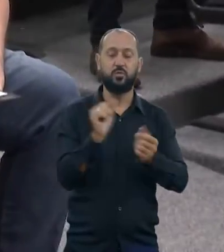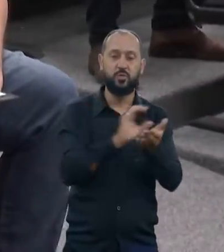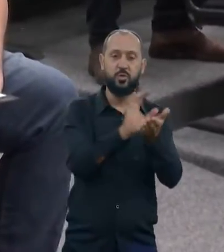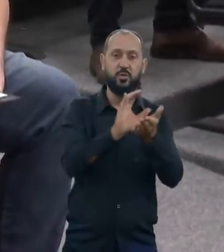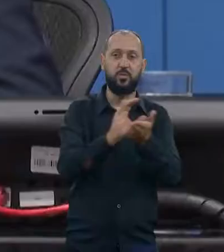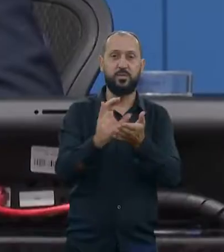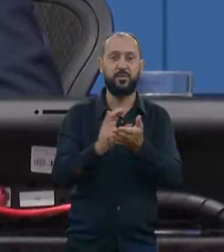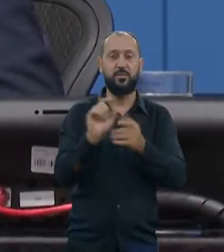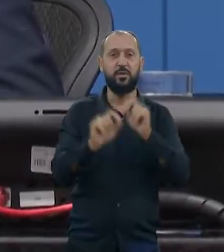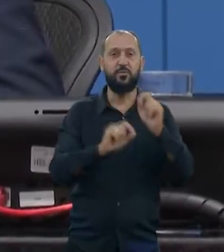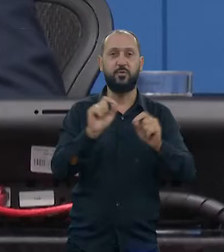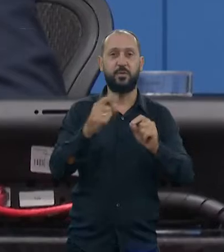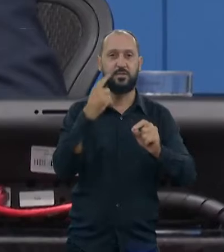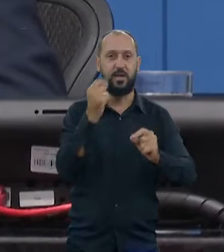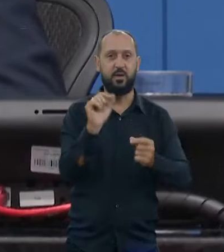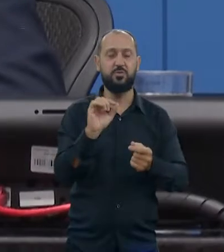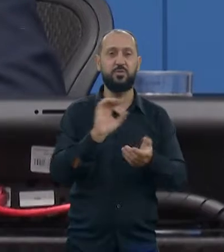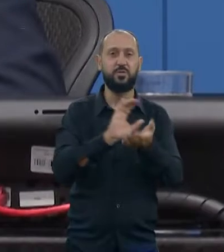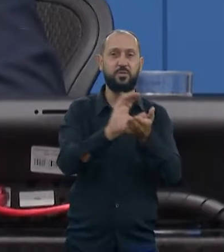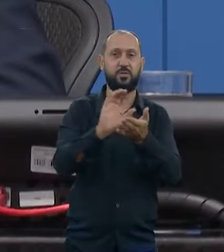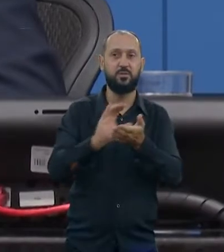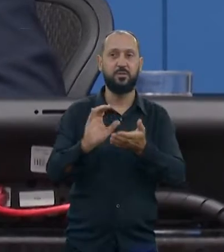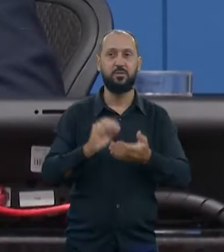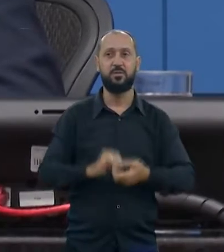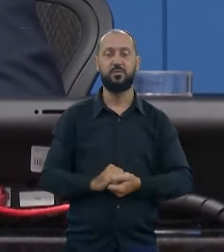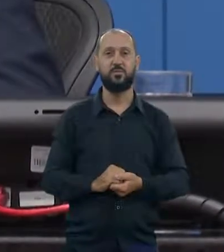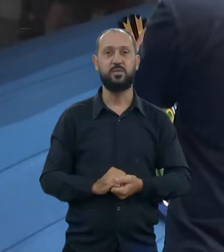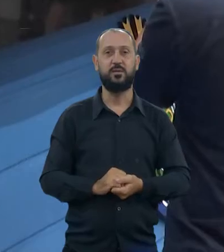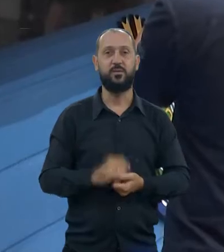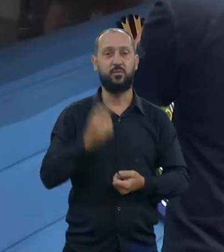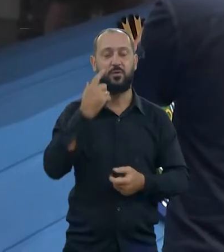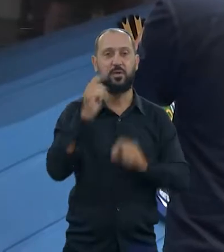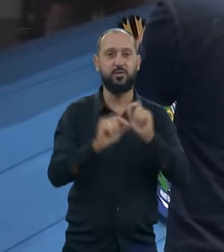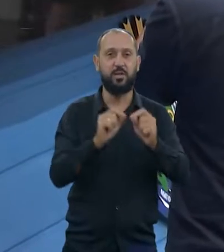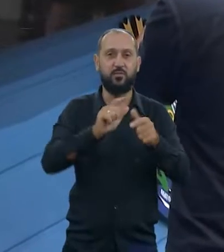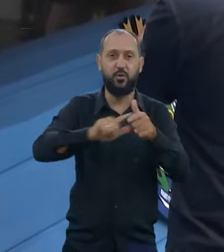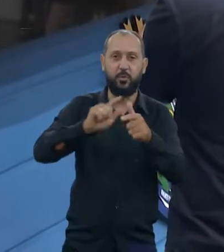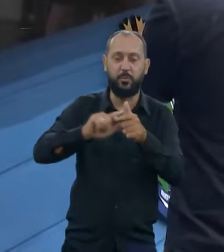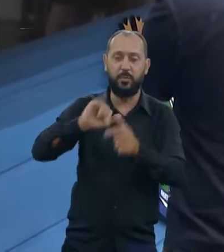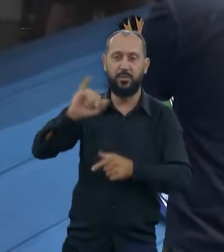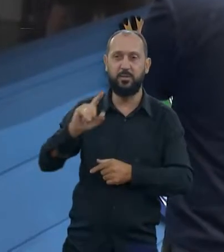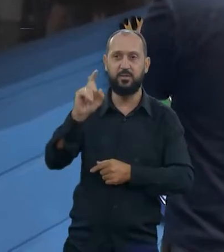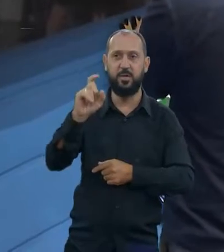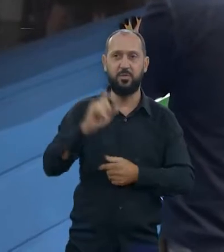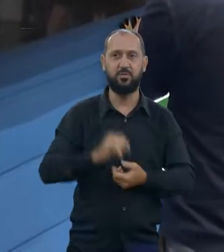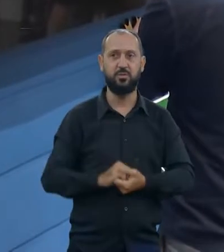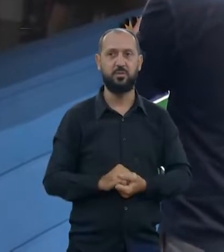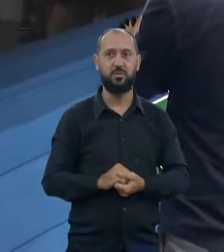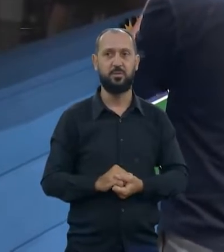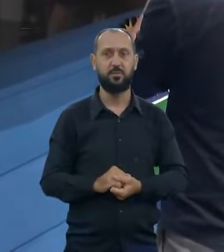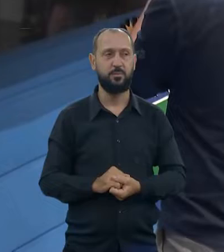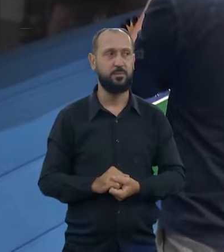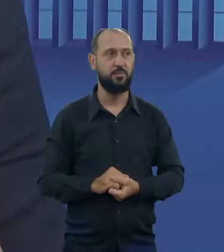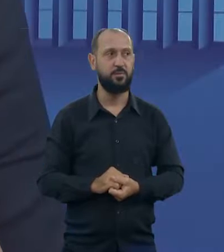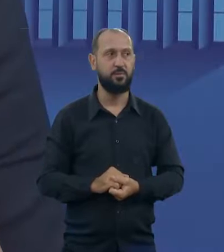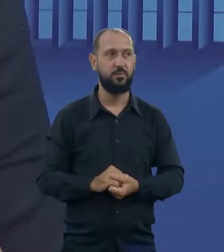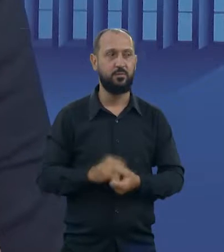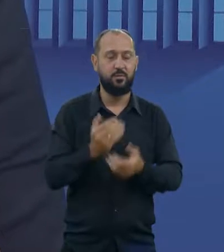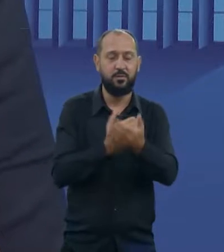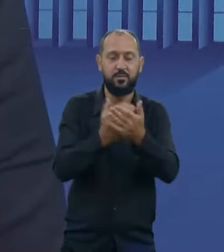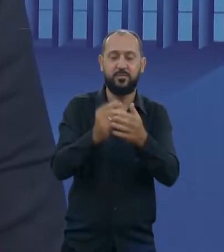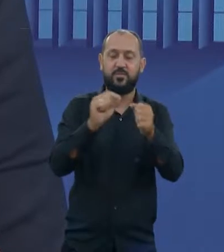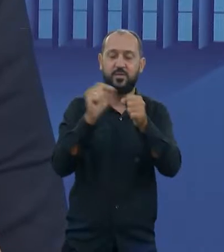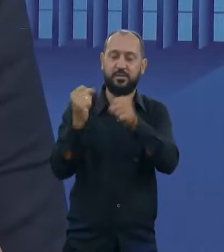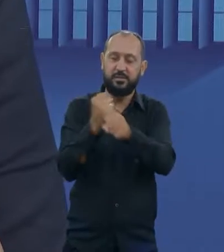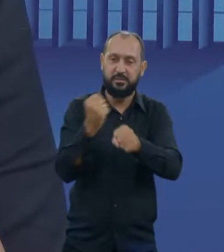com investimentos de 9,5 milhões, garantiu que as obras começassem em janeiro de 2022. Quando